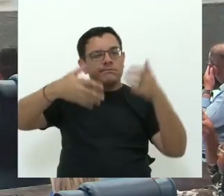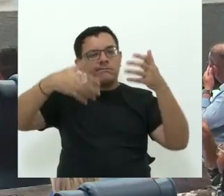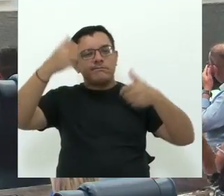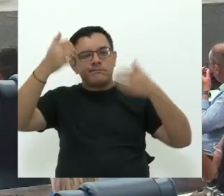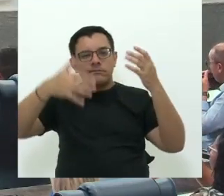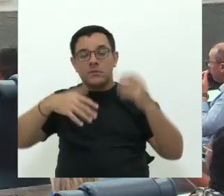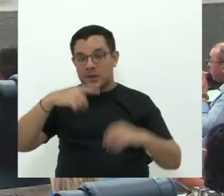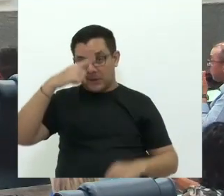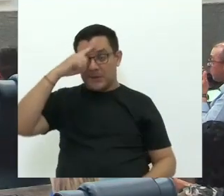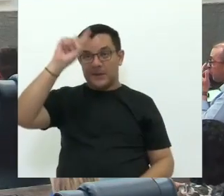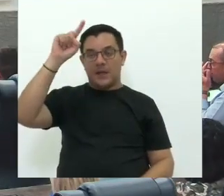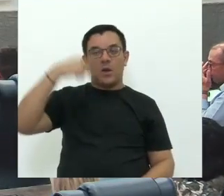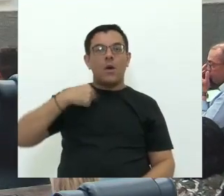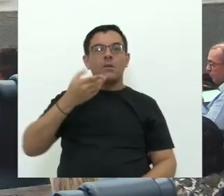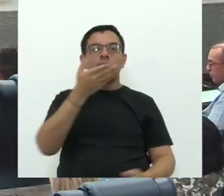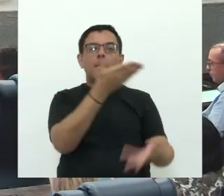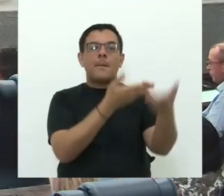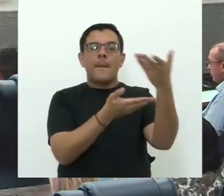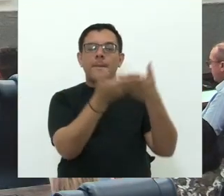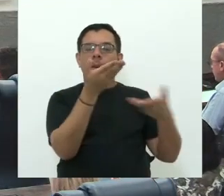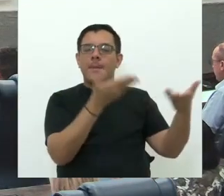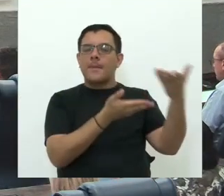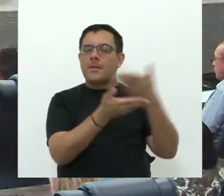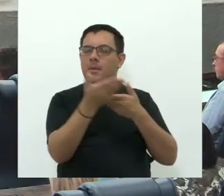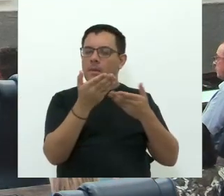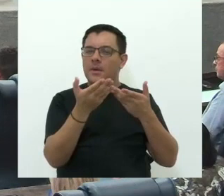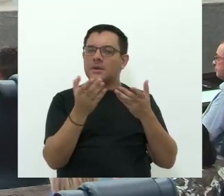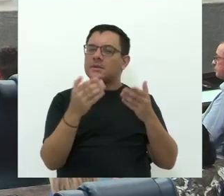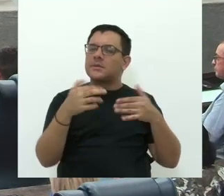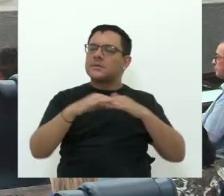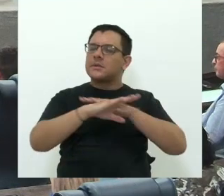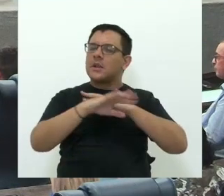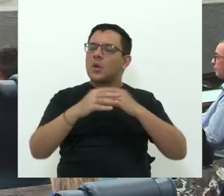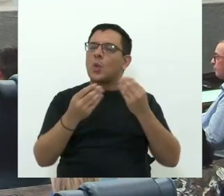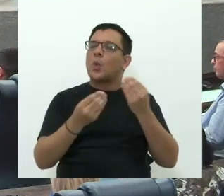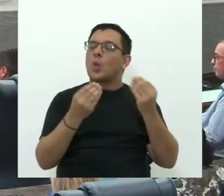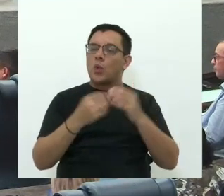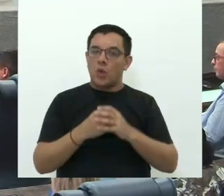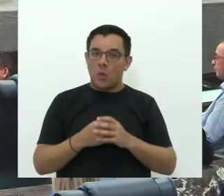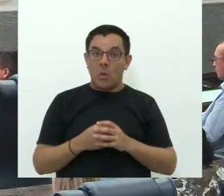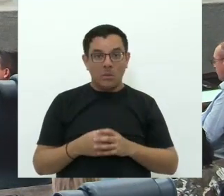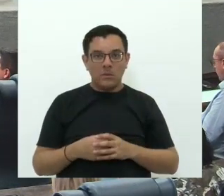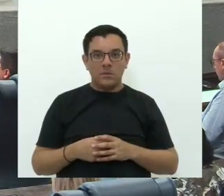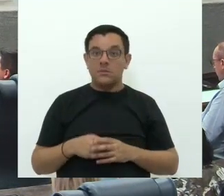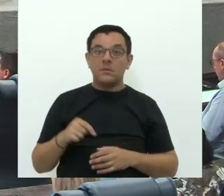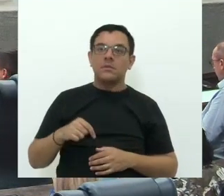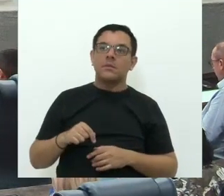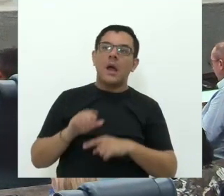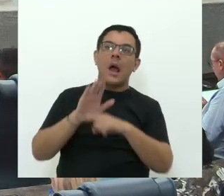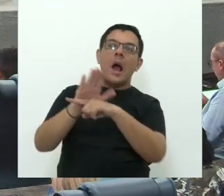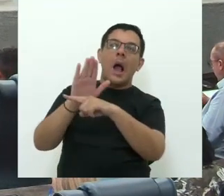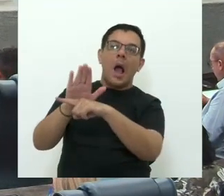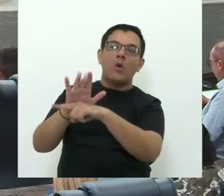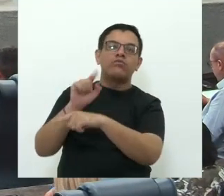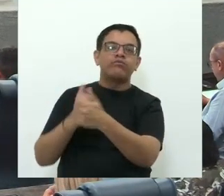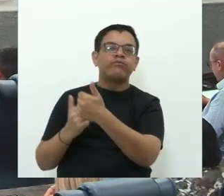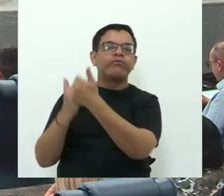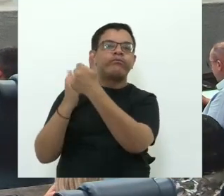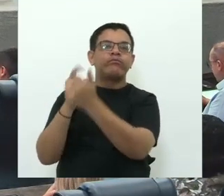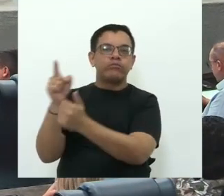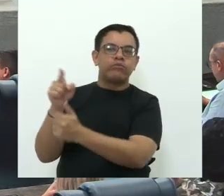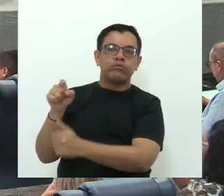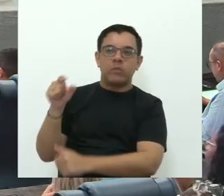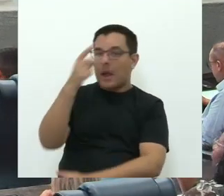nossa ideia de participação cidadã Vocês não precisam participar de nenhuma campanha eleitoral para participar das eleições